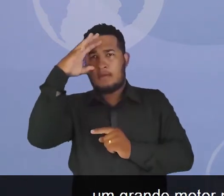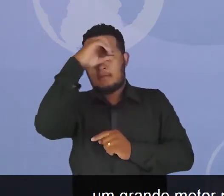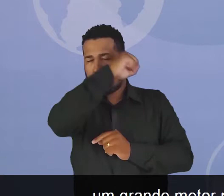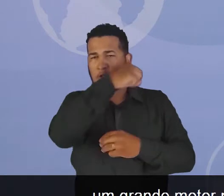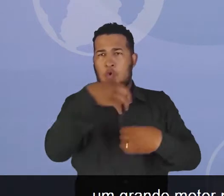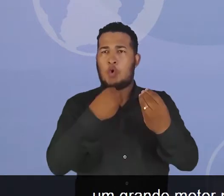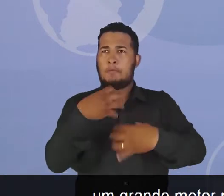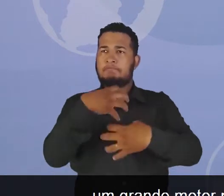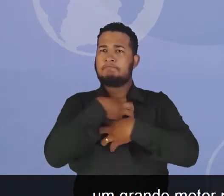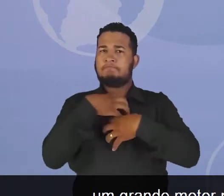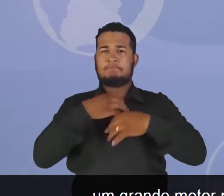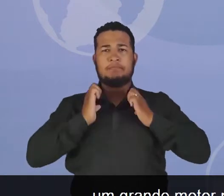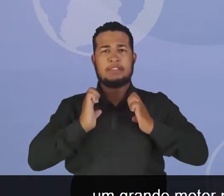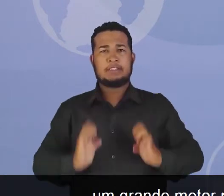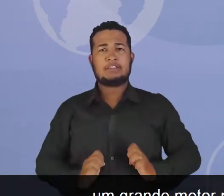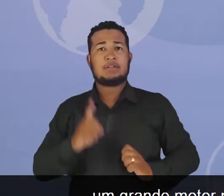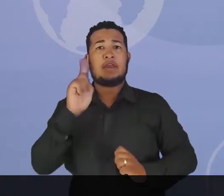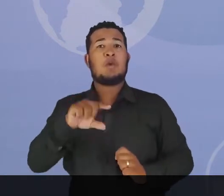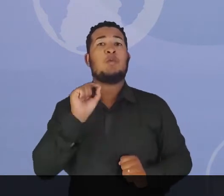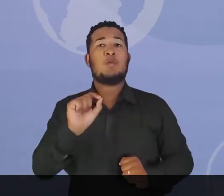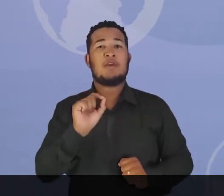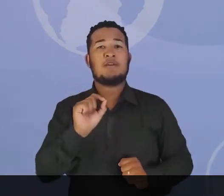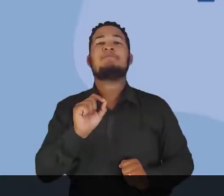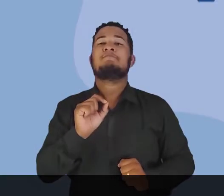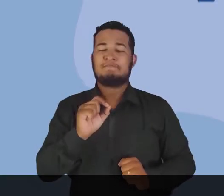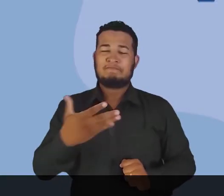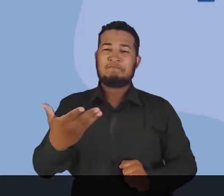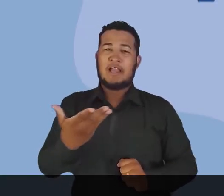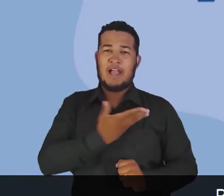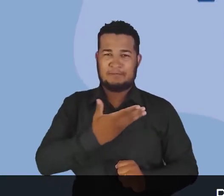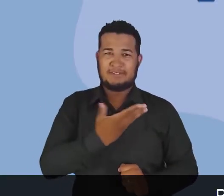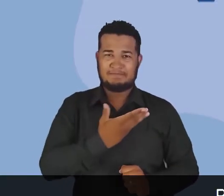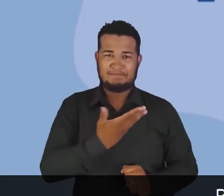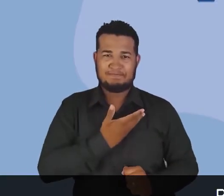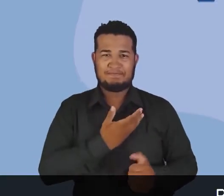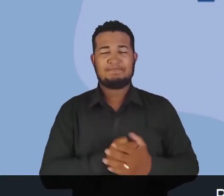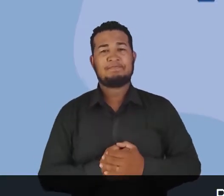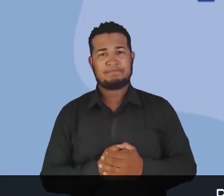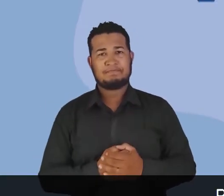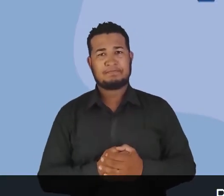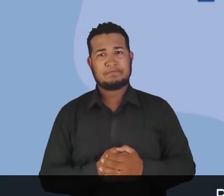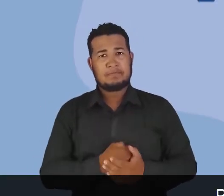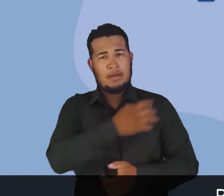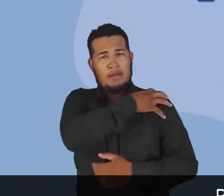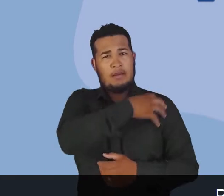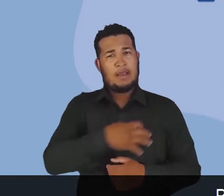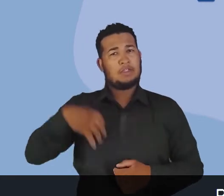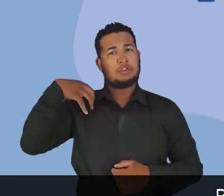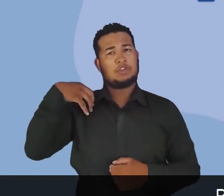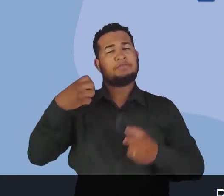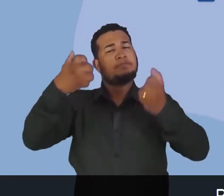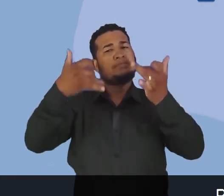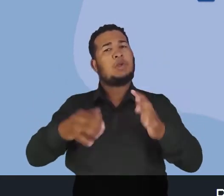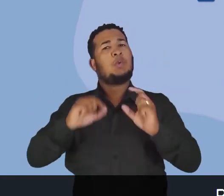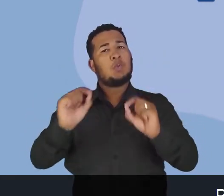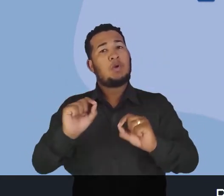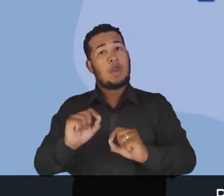ético, é a amizade. Olha aí na tela. Para Aristóteles, a amizade